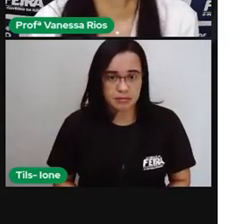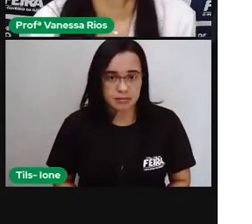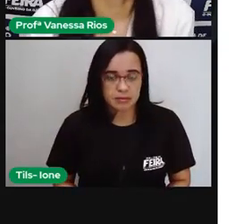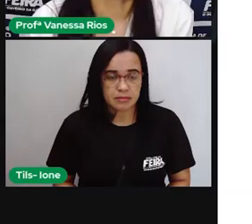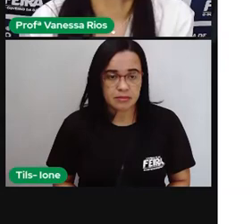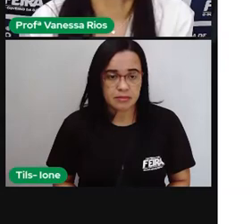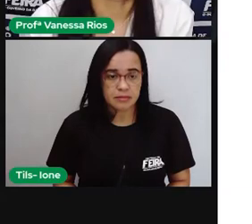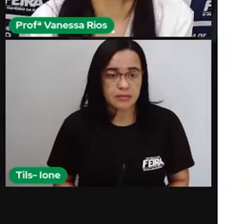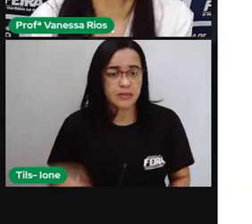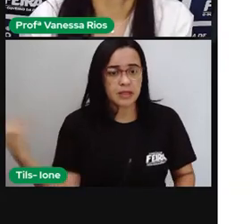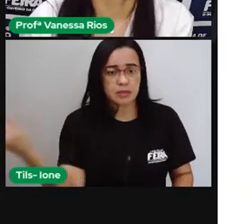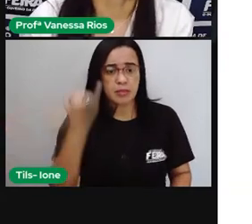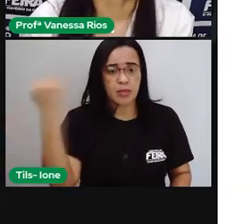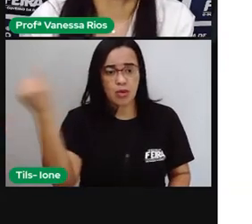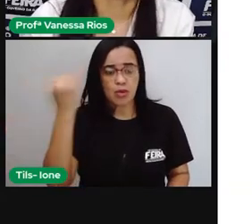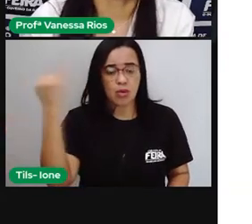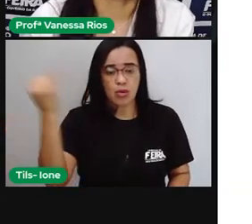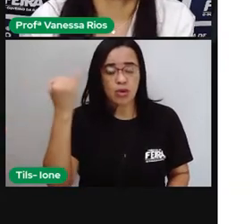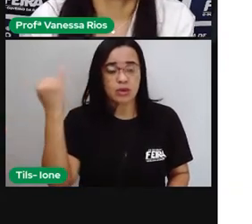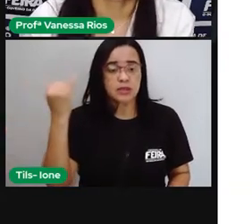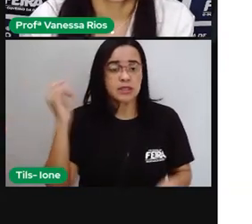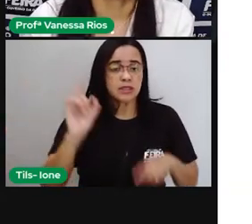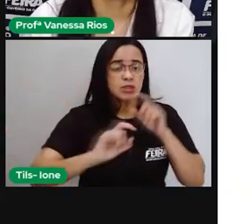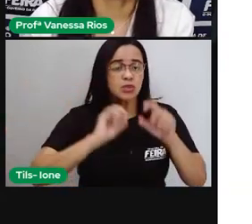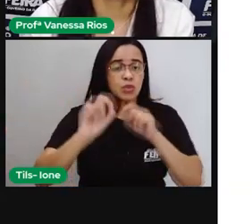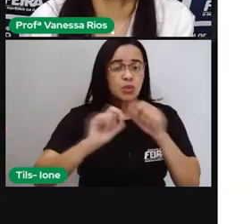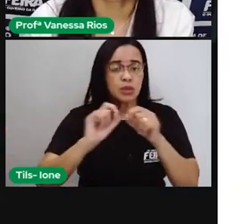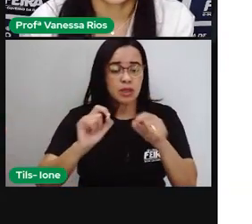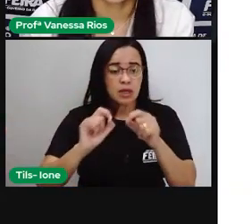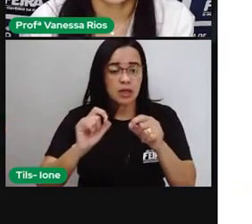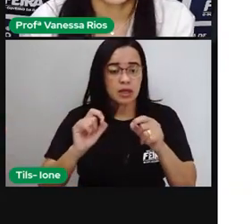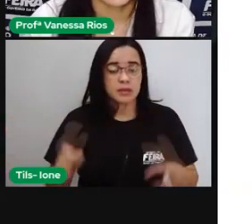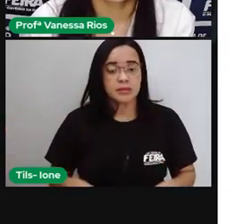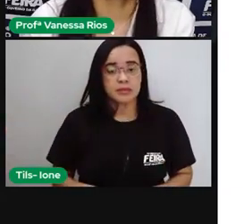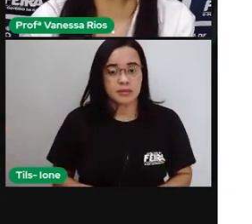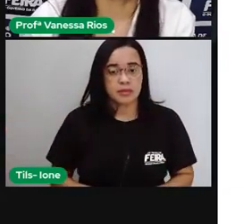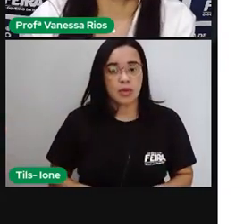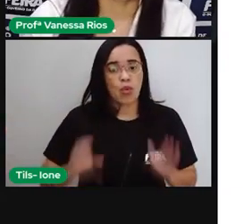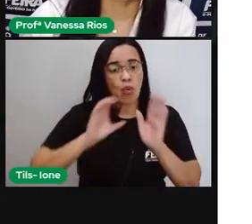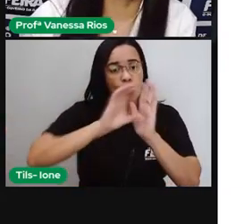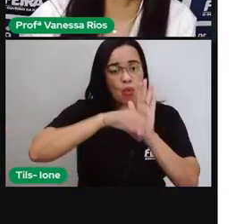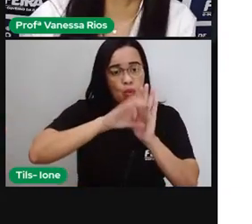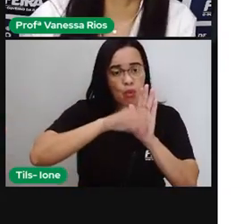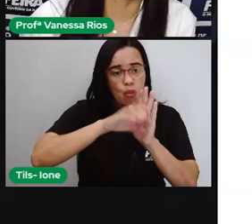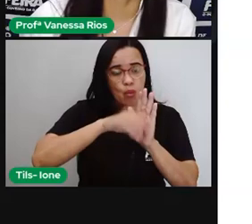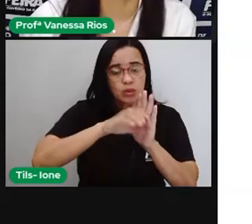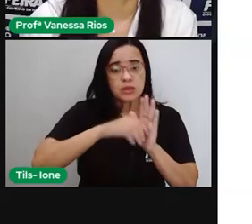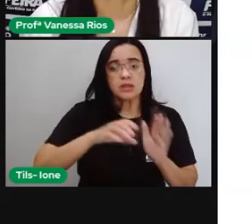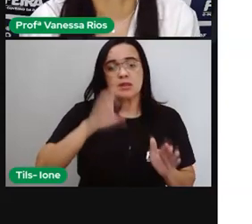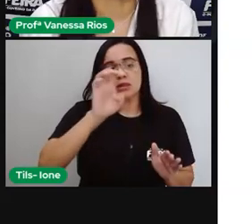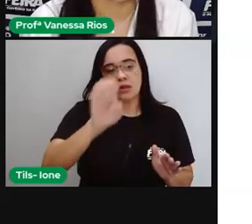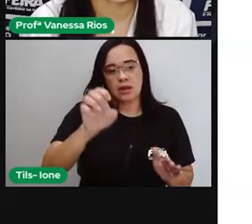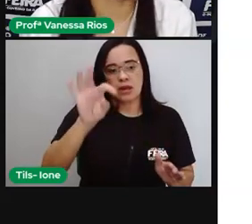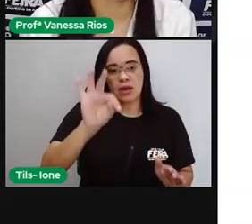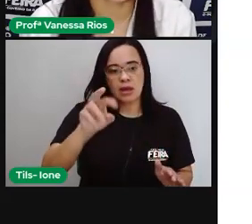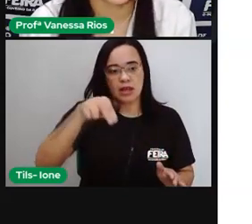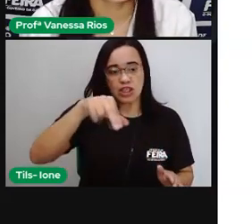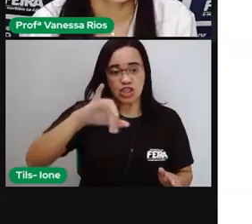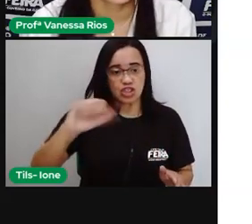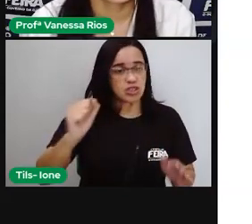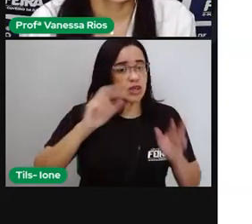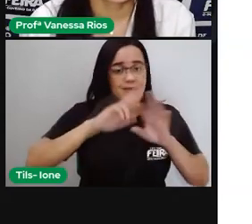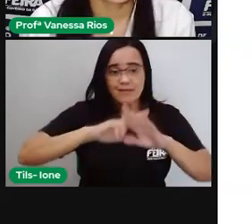Uma importante ressalva que devemos fazer é que o conceito de etnia é diferente do conceito de